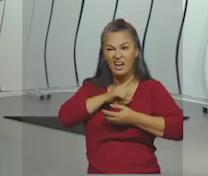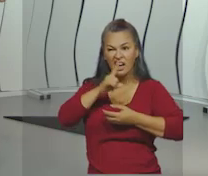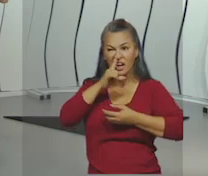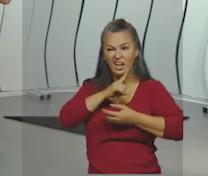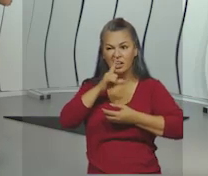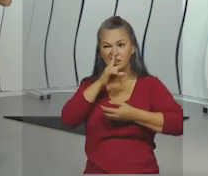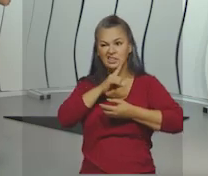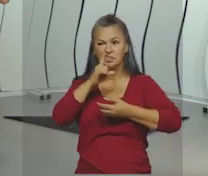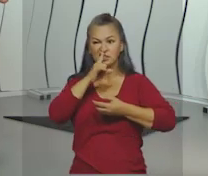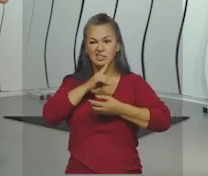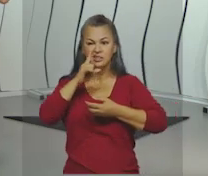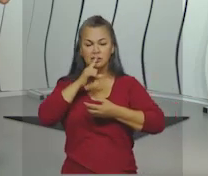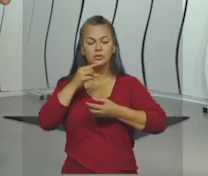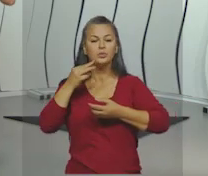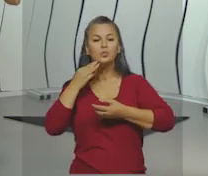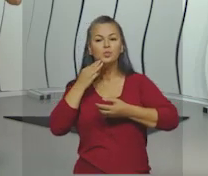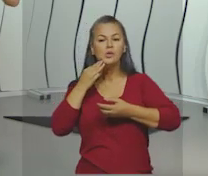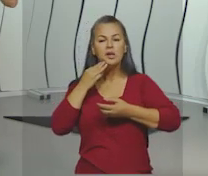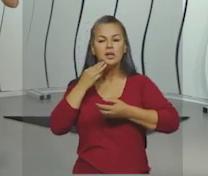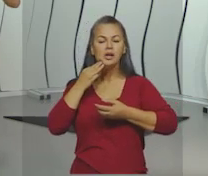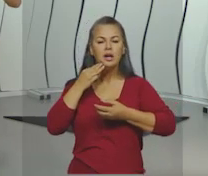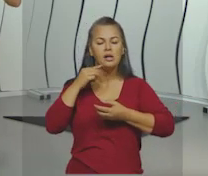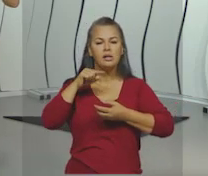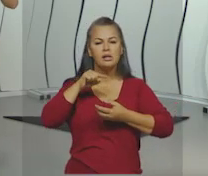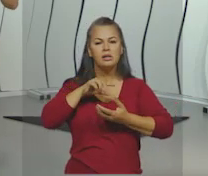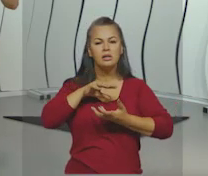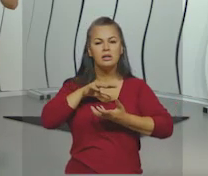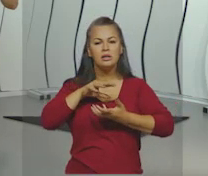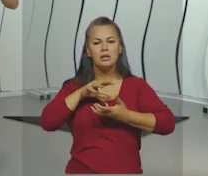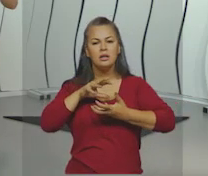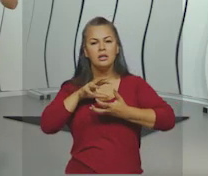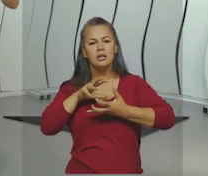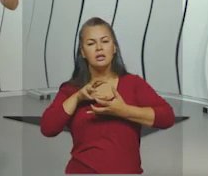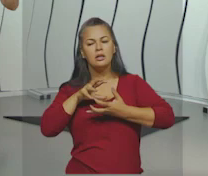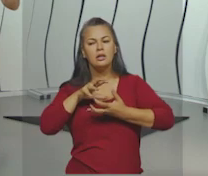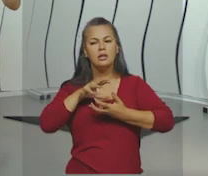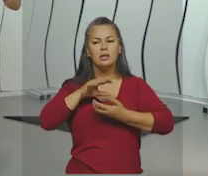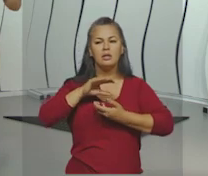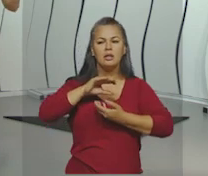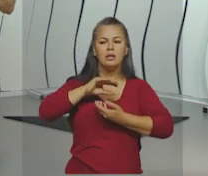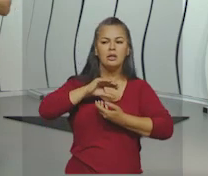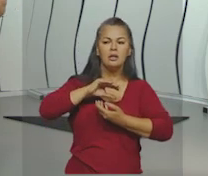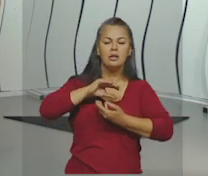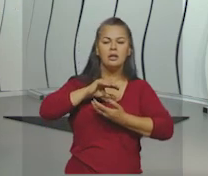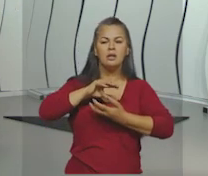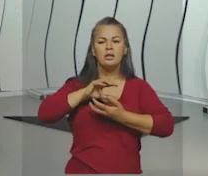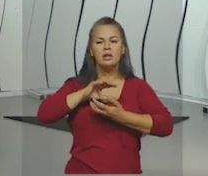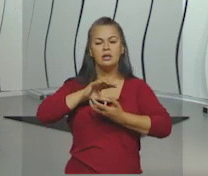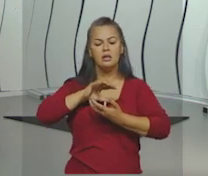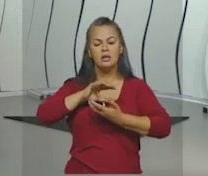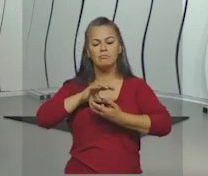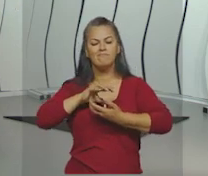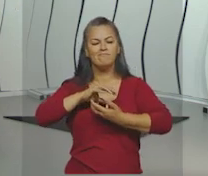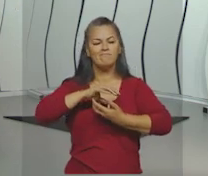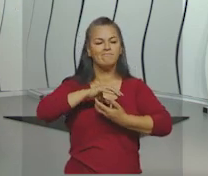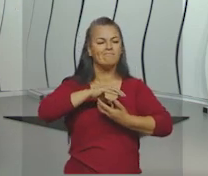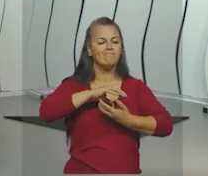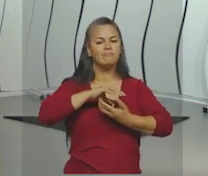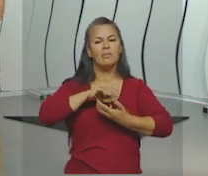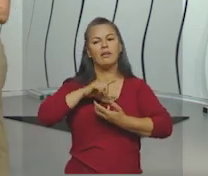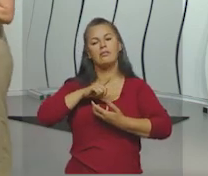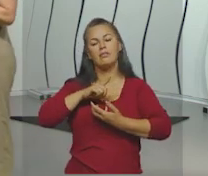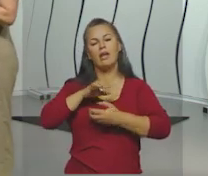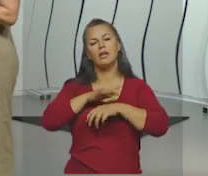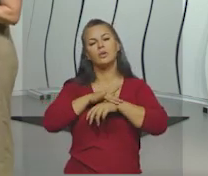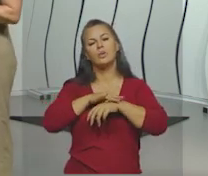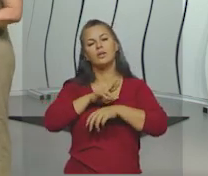né, no trabalho desses músculos, esse movimento pode acontecer de forma irregular e aí forma, então, o